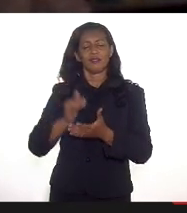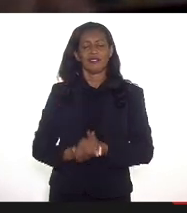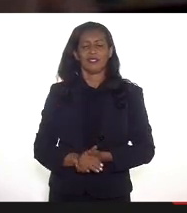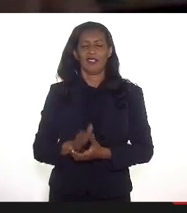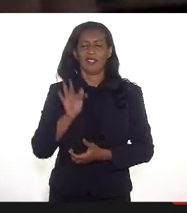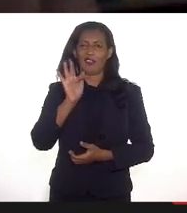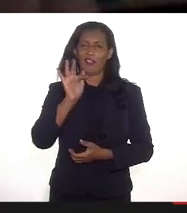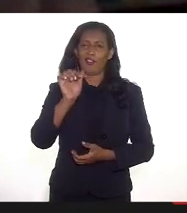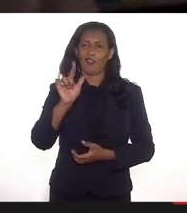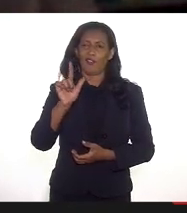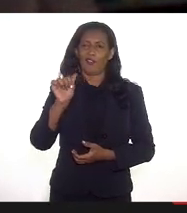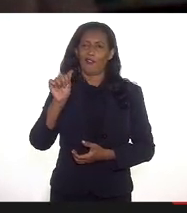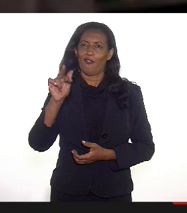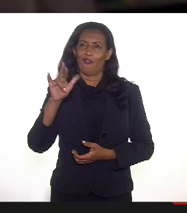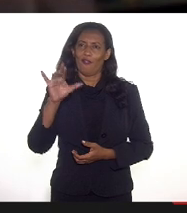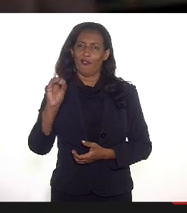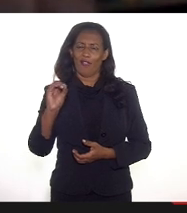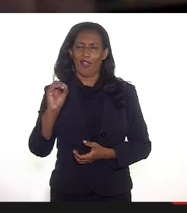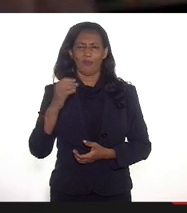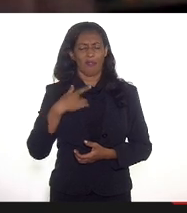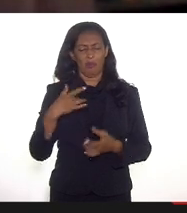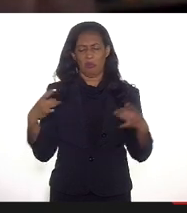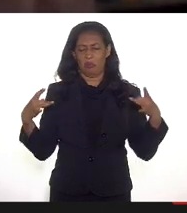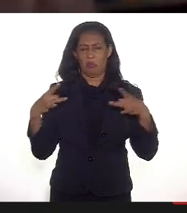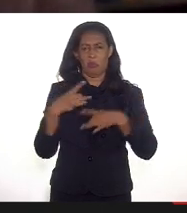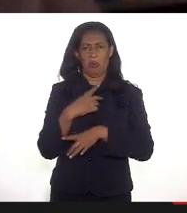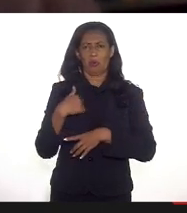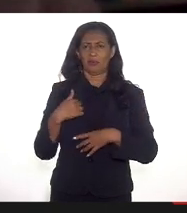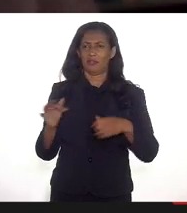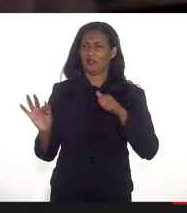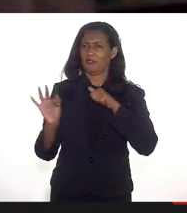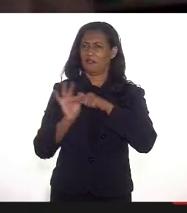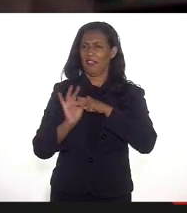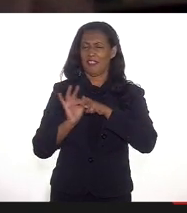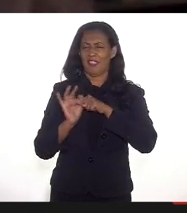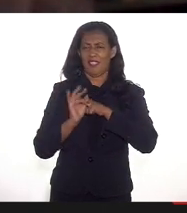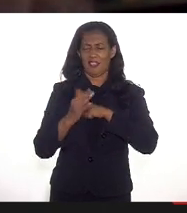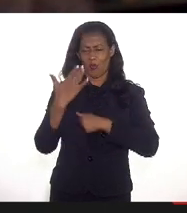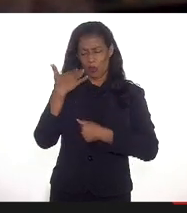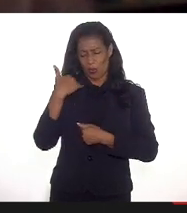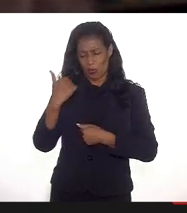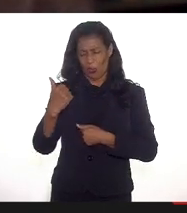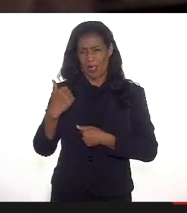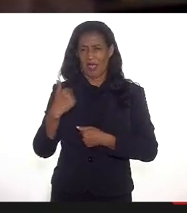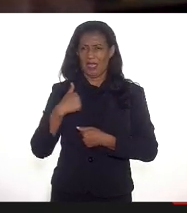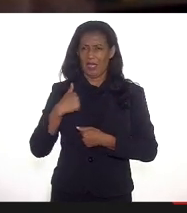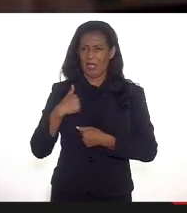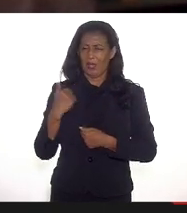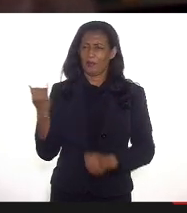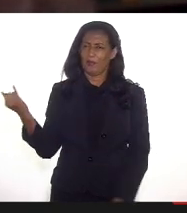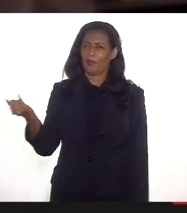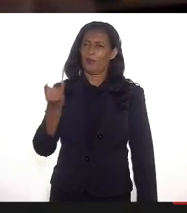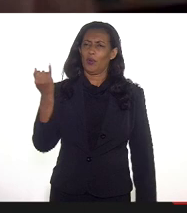Flávio e me colocar sempre à disposição da FAETEC, porque eu acredito na FAETEC como um instrumento importante, né, de